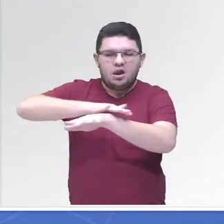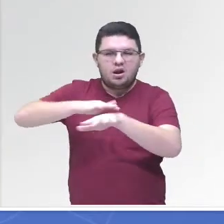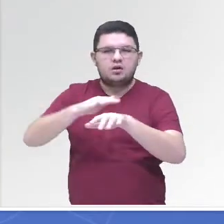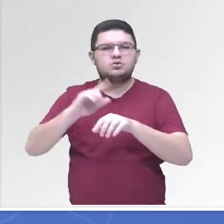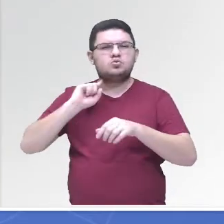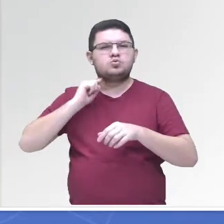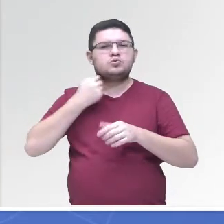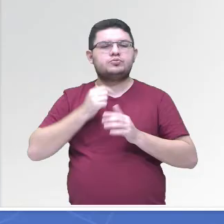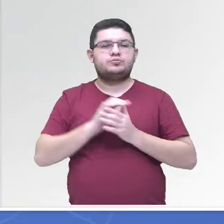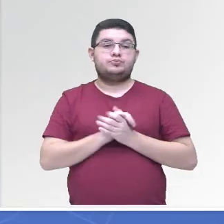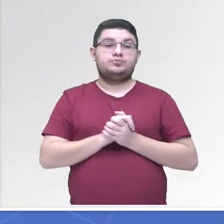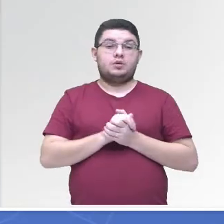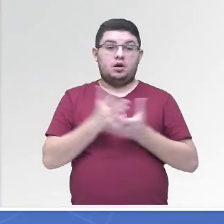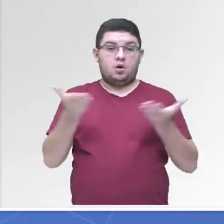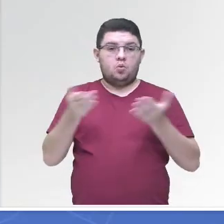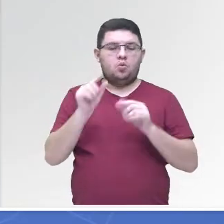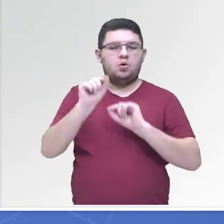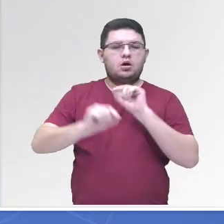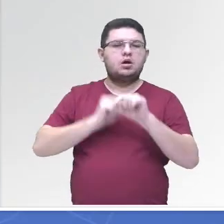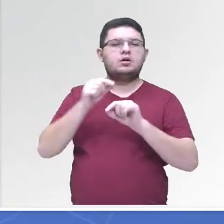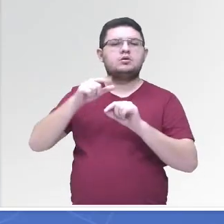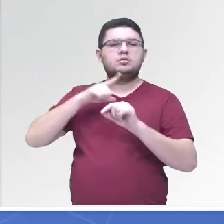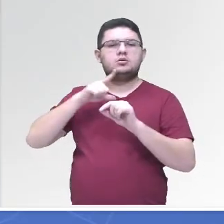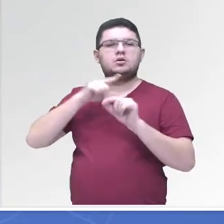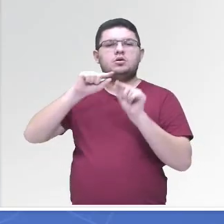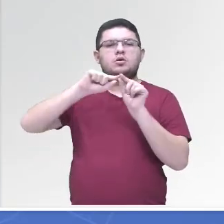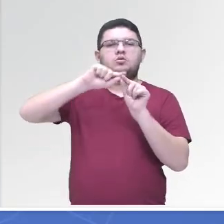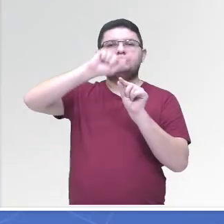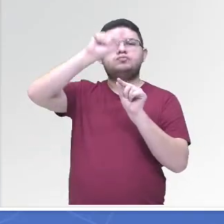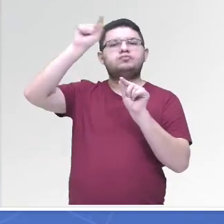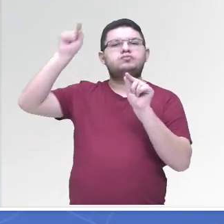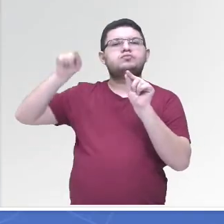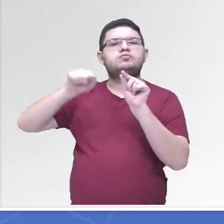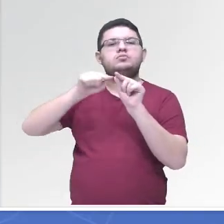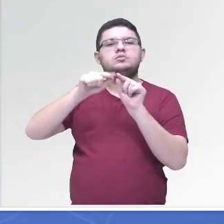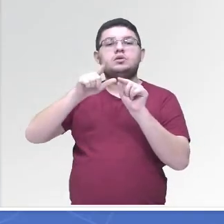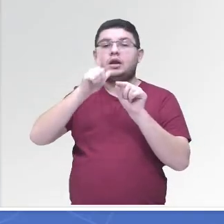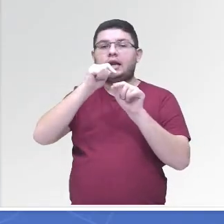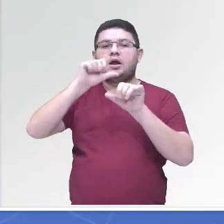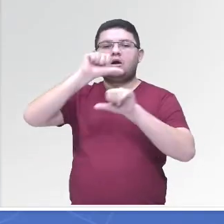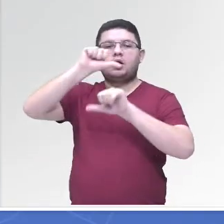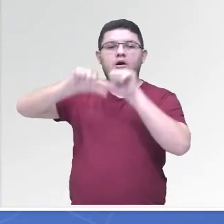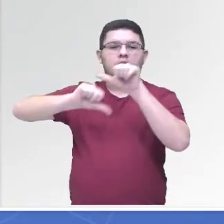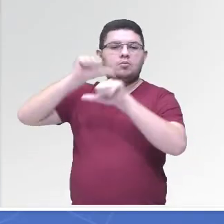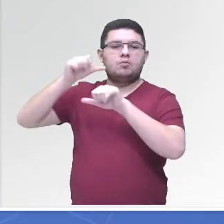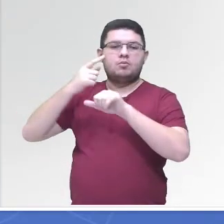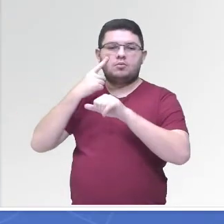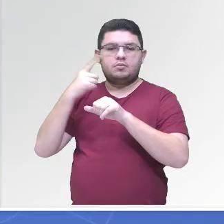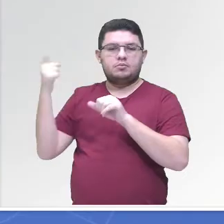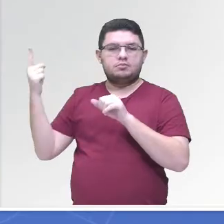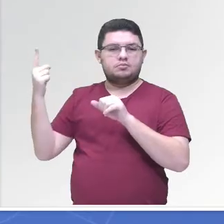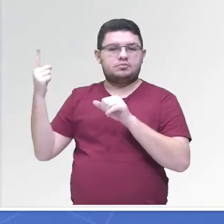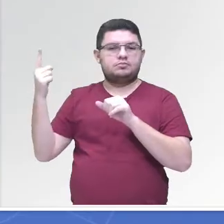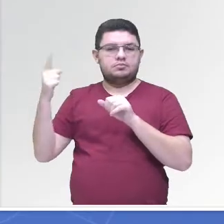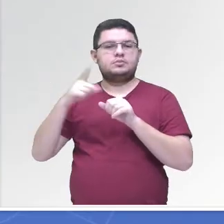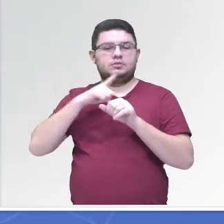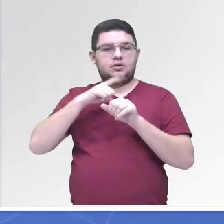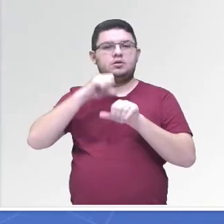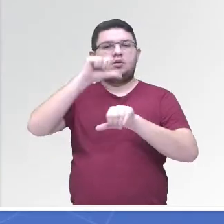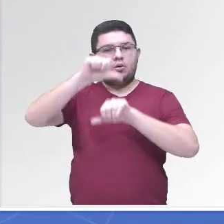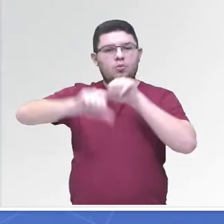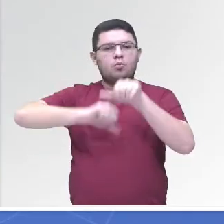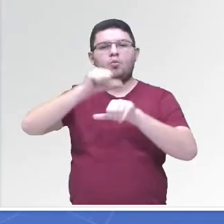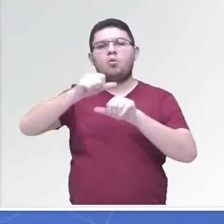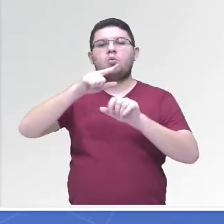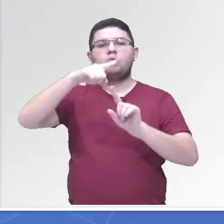aqui o ciclo da água, só para que vocês observem que também está presente aqui, né, as transformações também